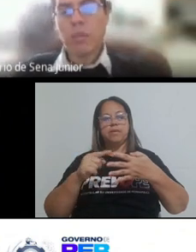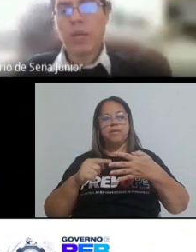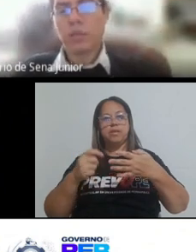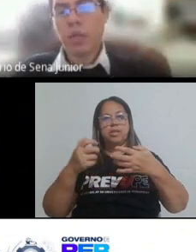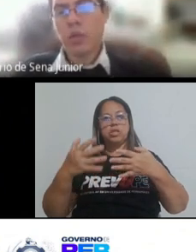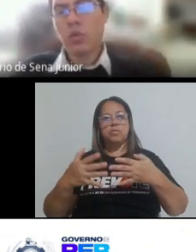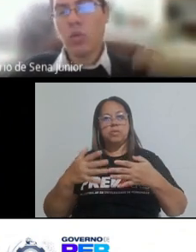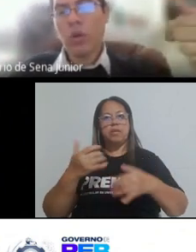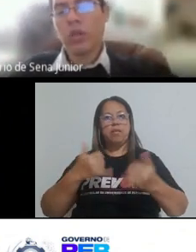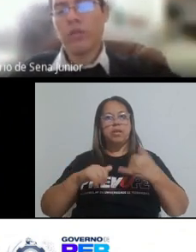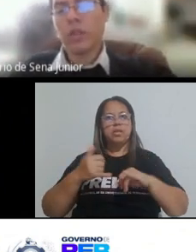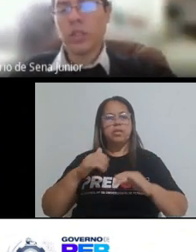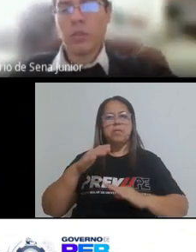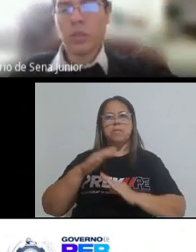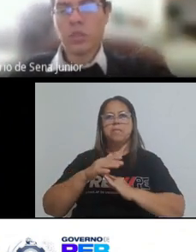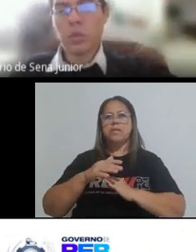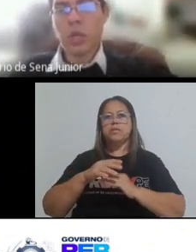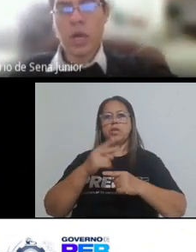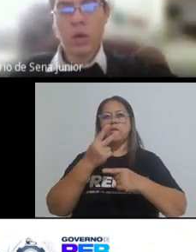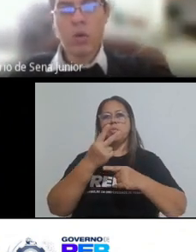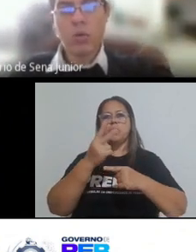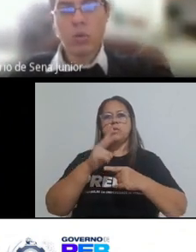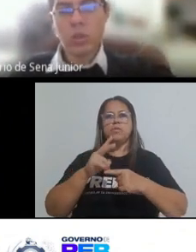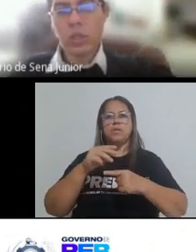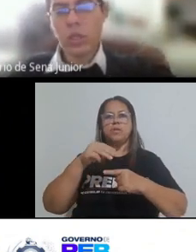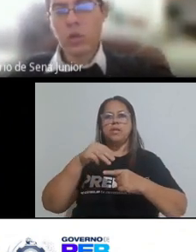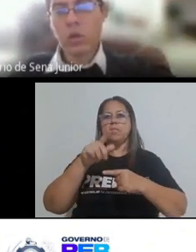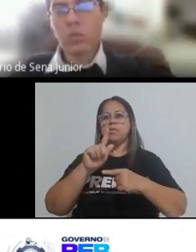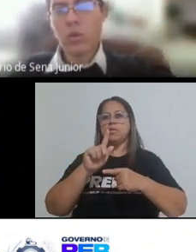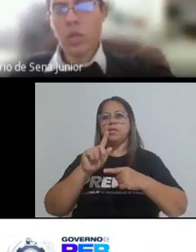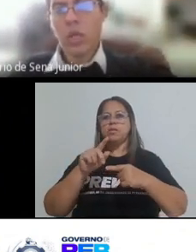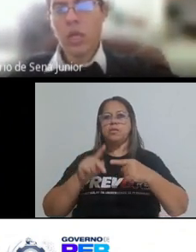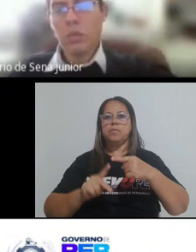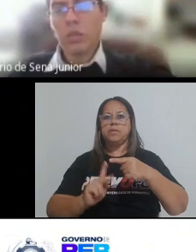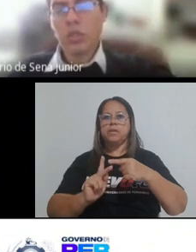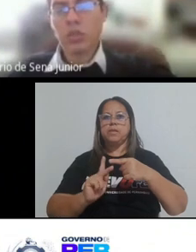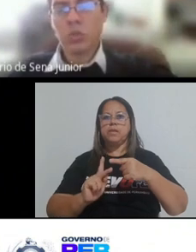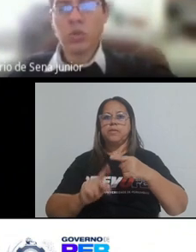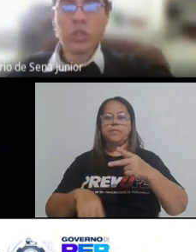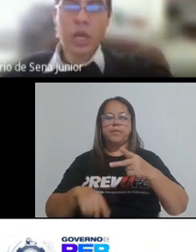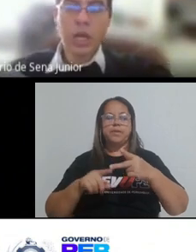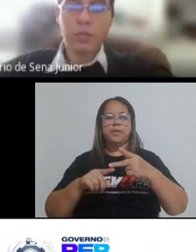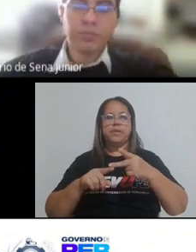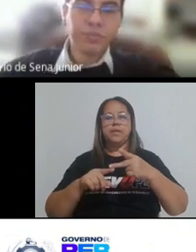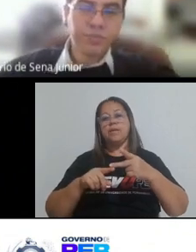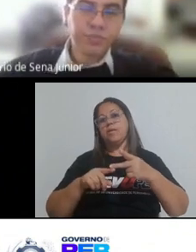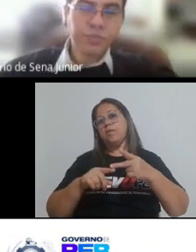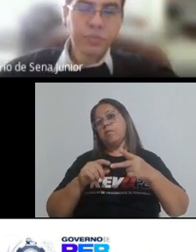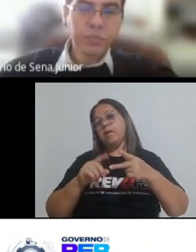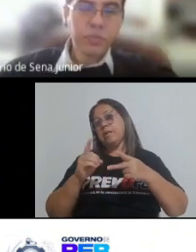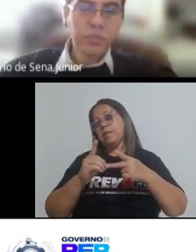cinética máxima é duas vezes mg sobre k, ou o item d como mg sobre 2 k.